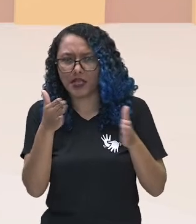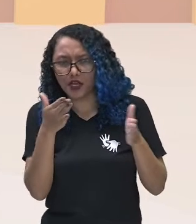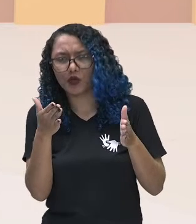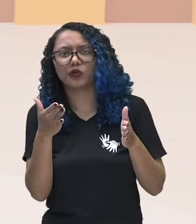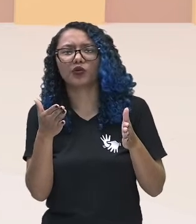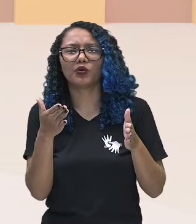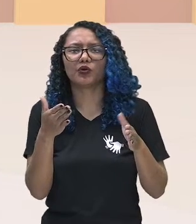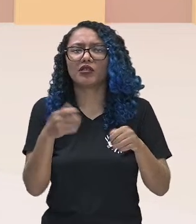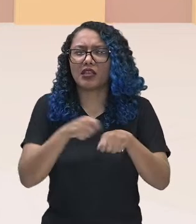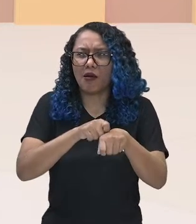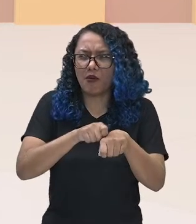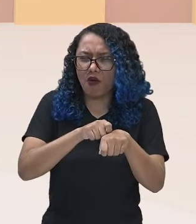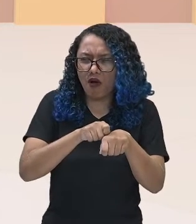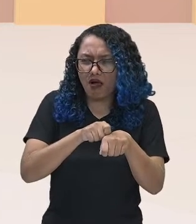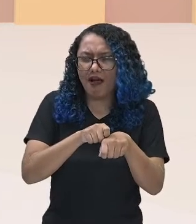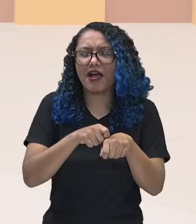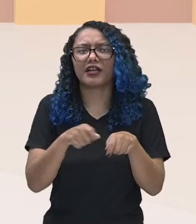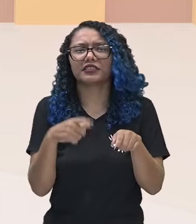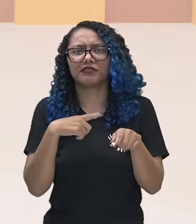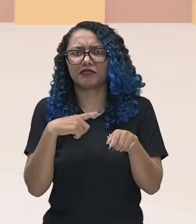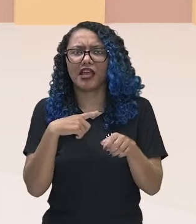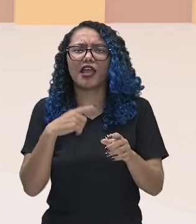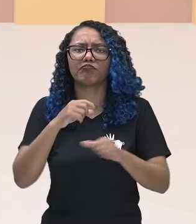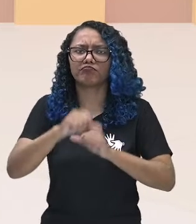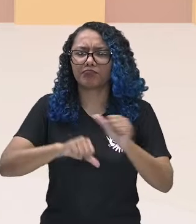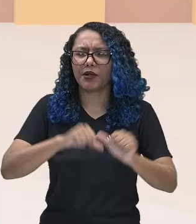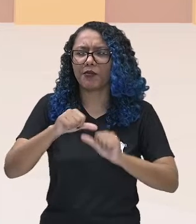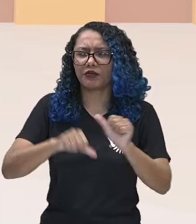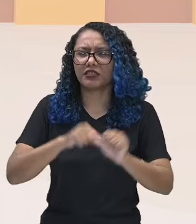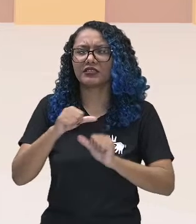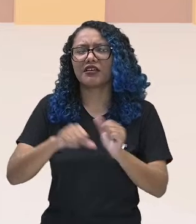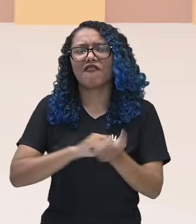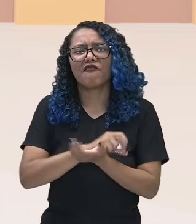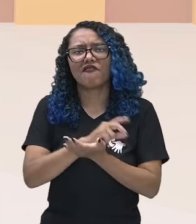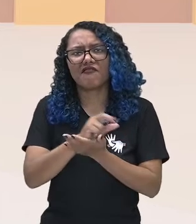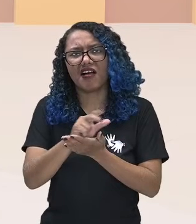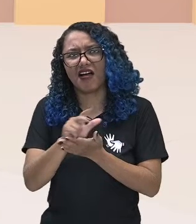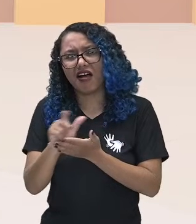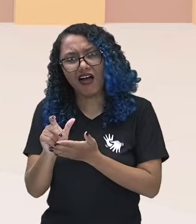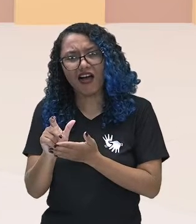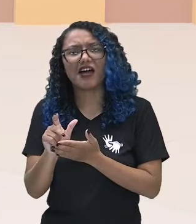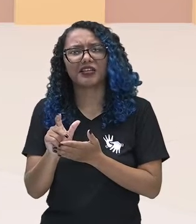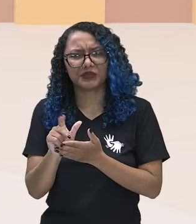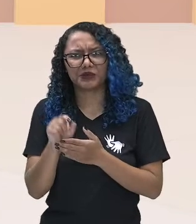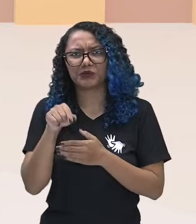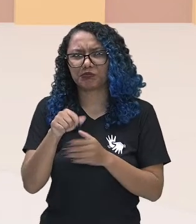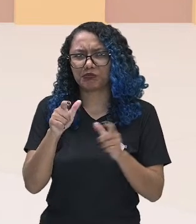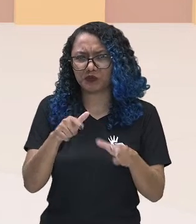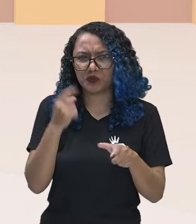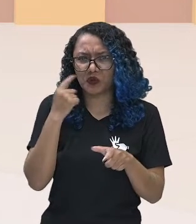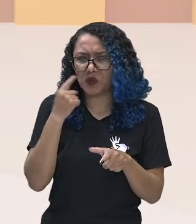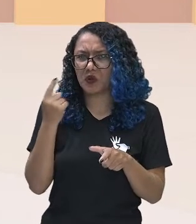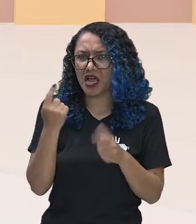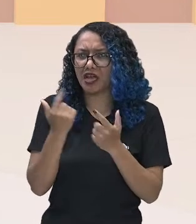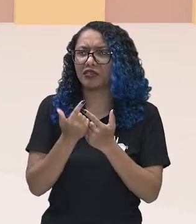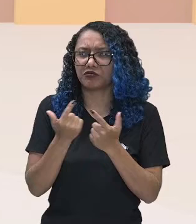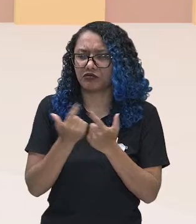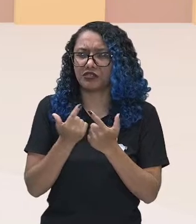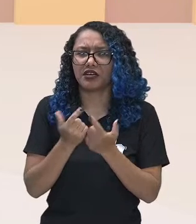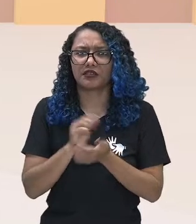as mudanças que vão ocorrendo ao redor ali do Teatro Amazonas, né? Então, tudo isso pela